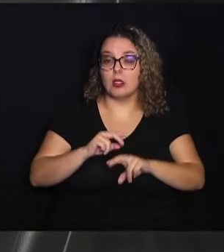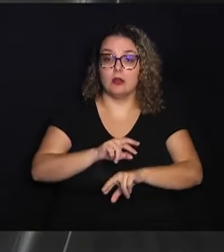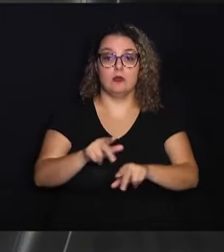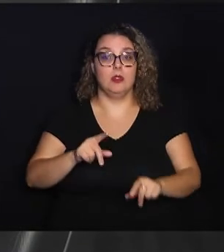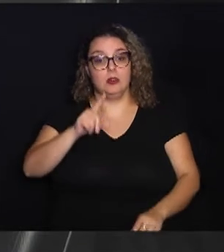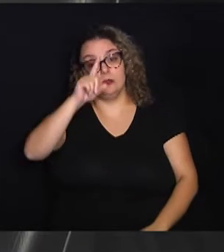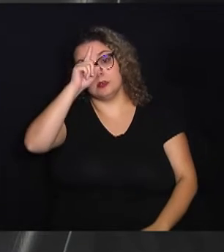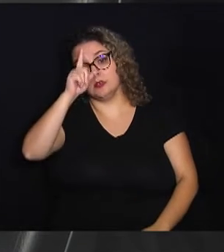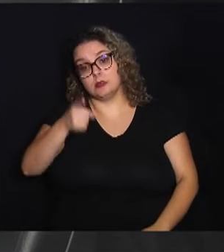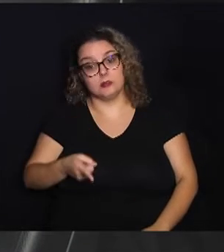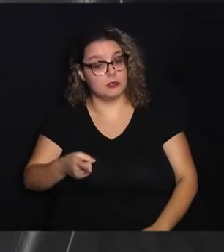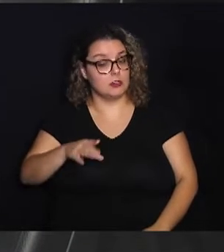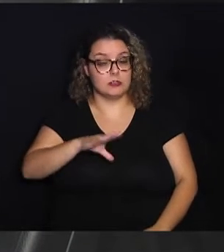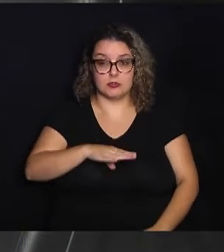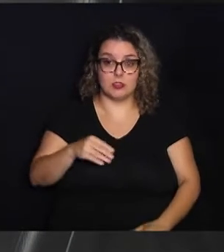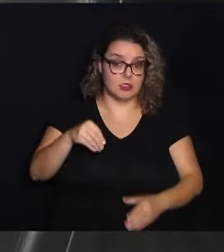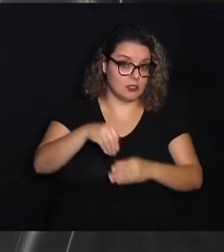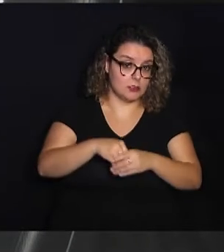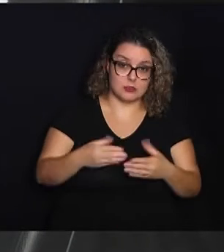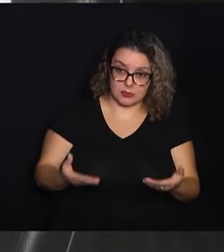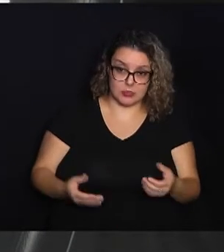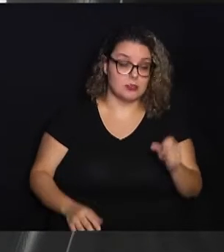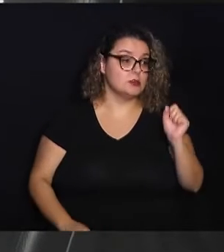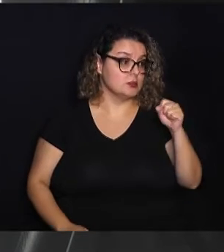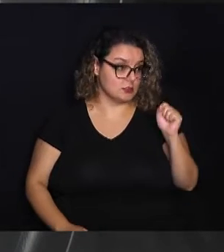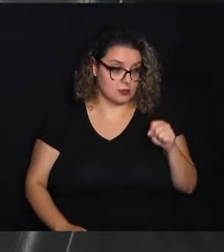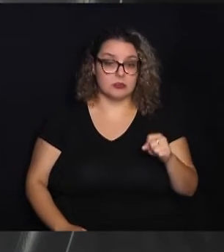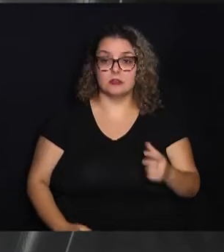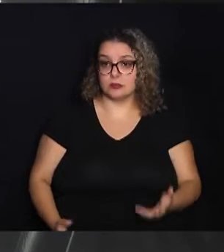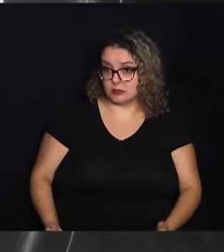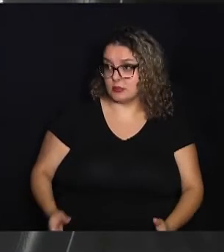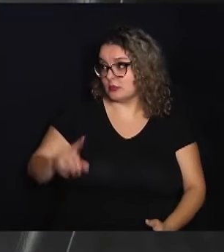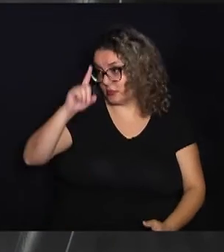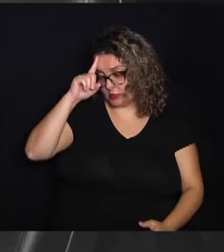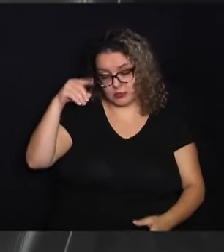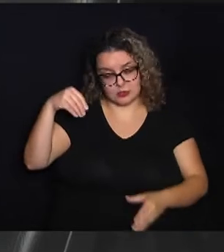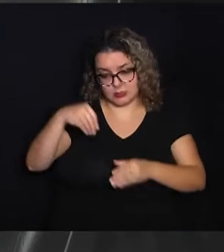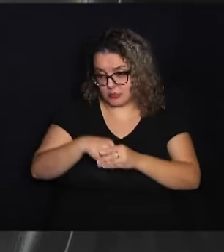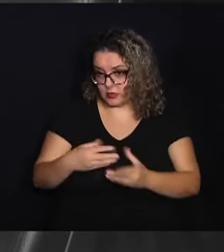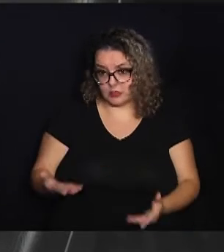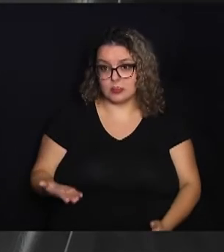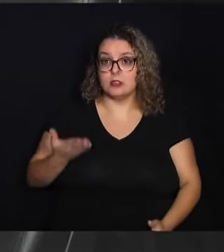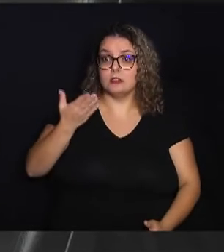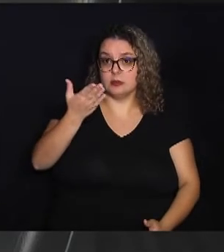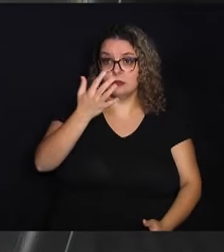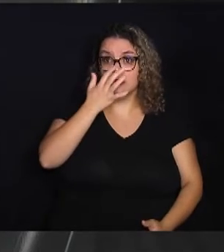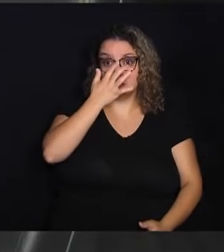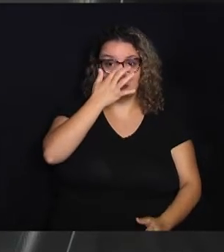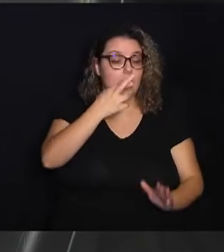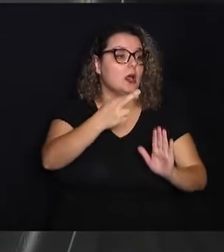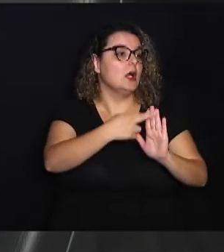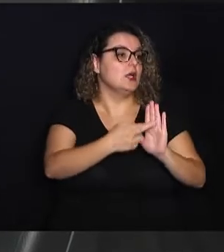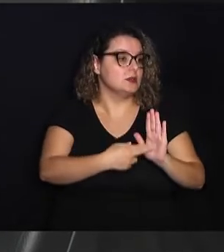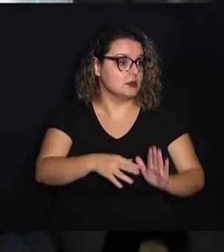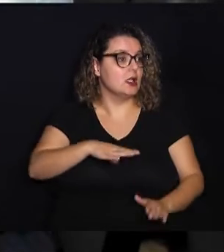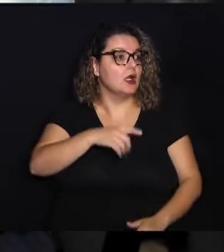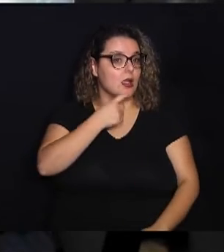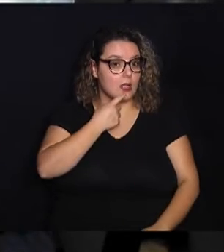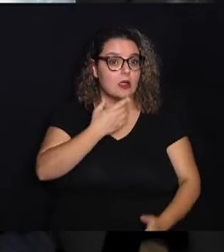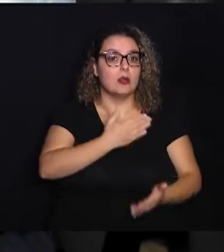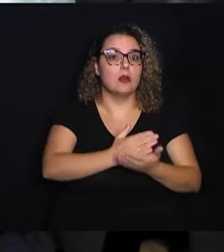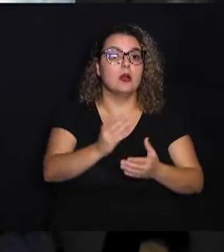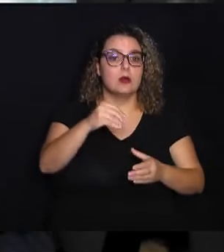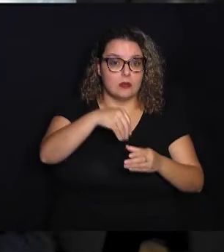decisões da cidade são decididas aqui. Sim. São tomadas as decisões aqui. E você que está... As regras de Campinas,